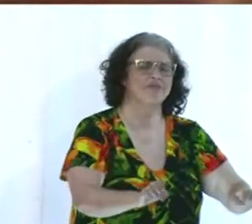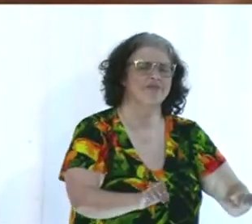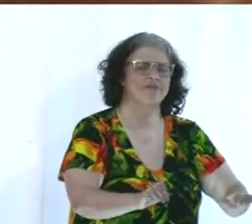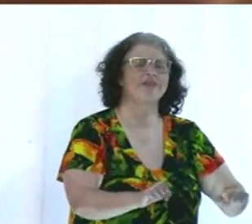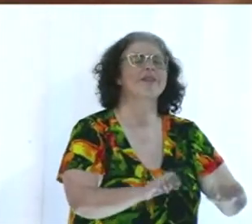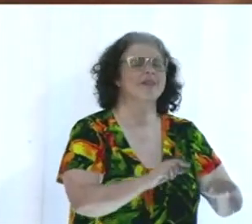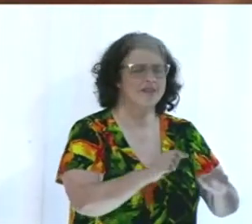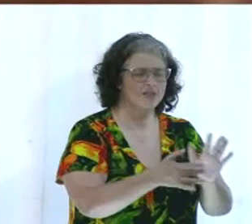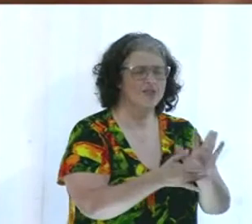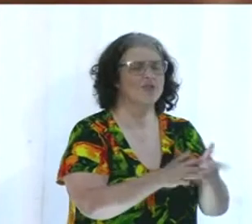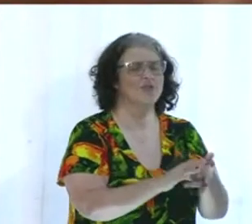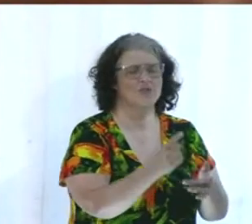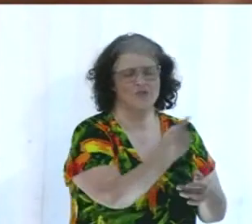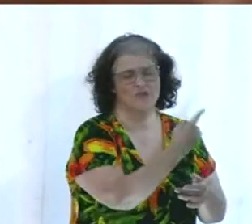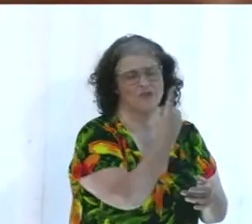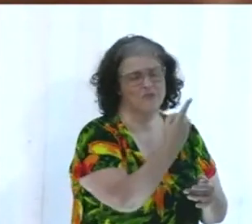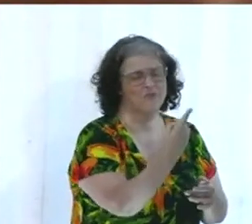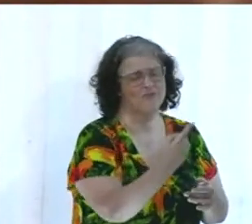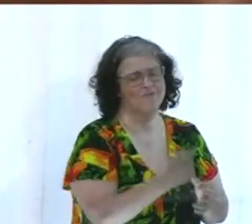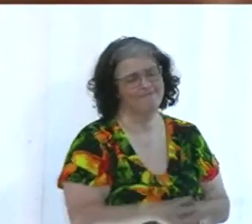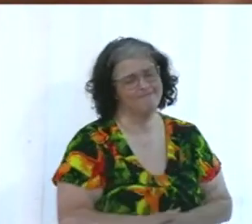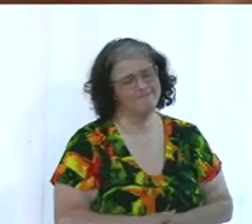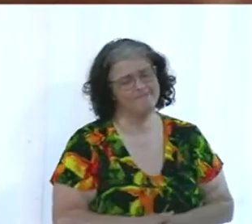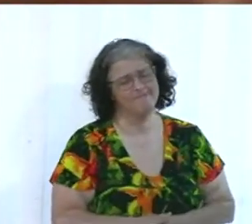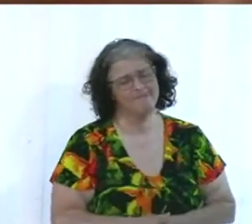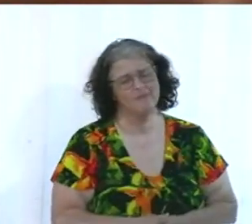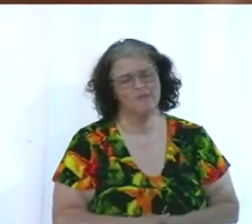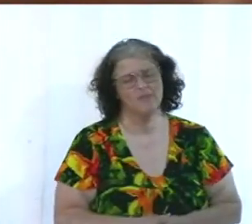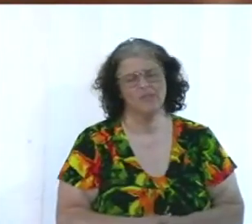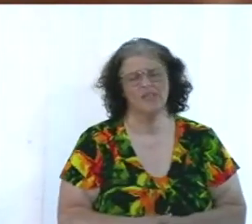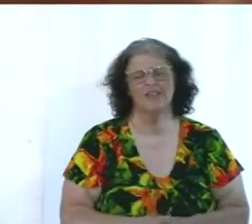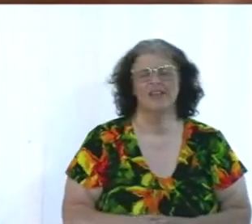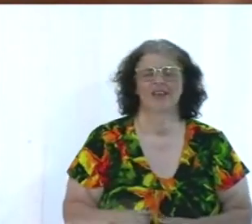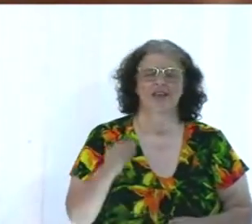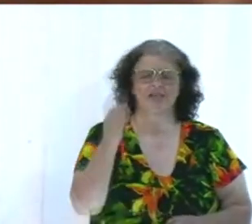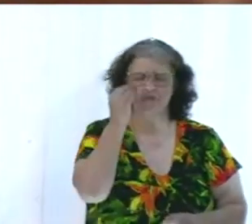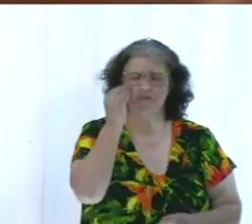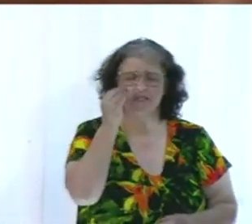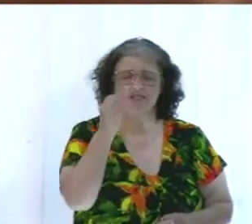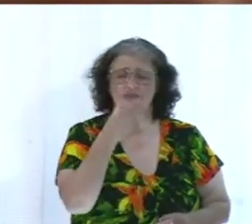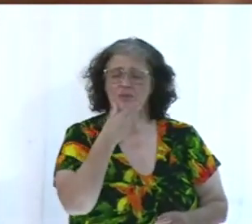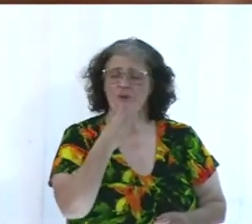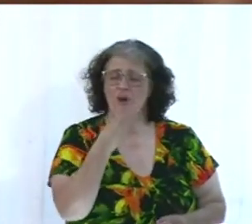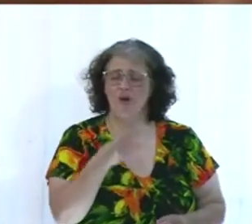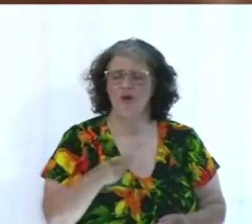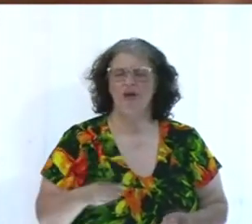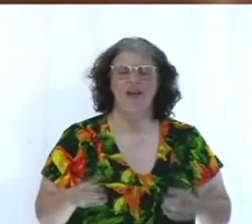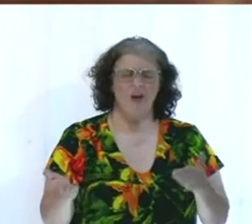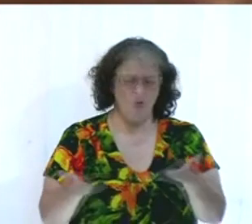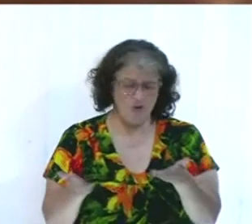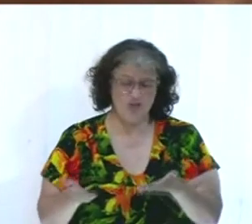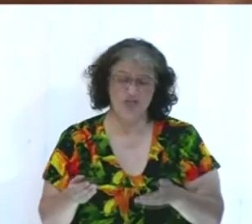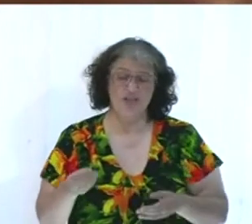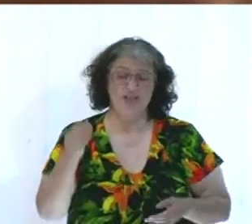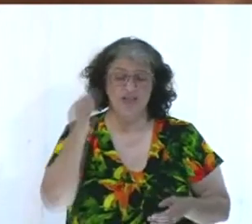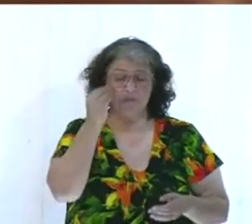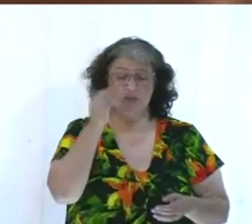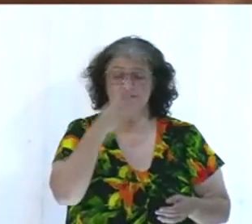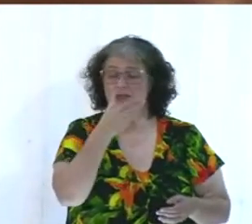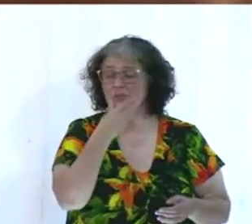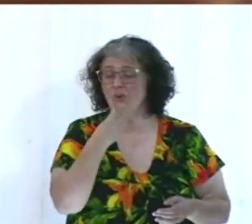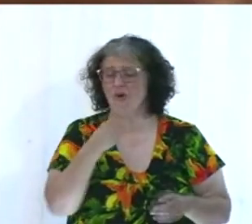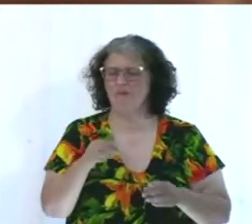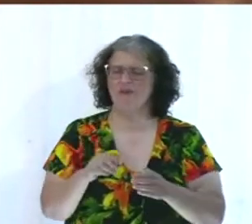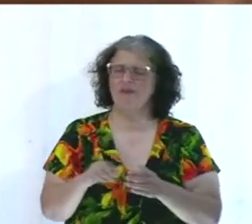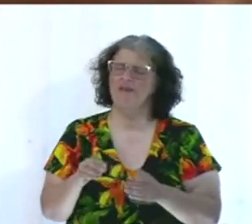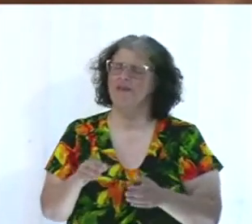sendo colocada em segundo plano, e a experiência do homem, a tradição do homem vem na frente. Nós não queremos isso entre nós, Senhor, livra-nos